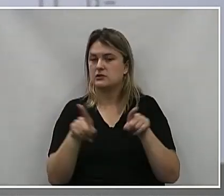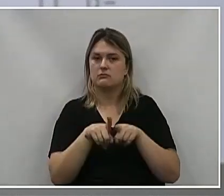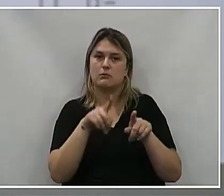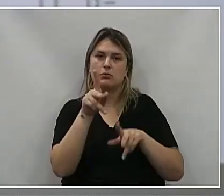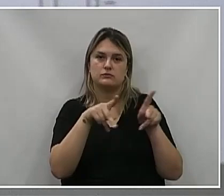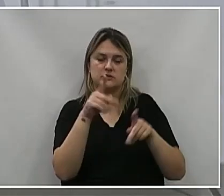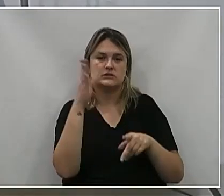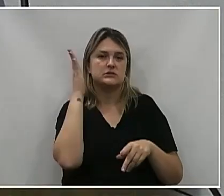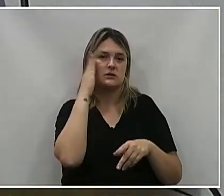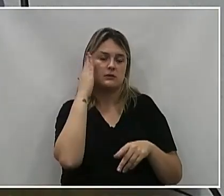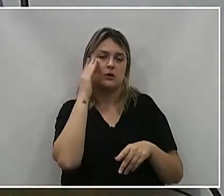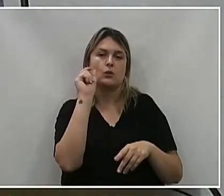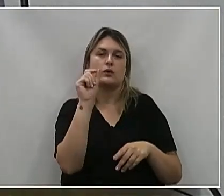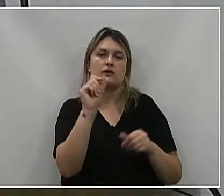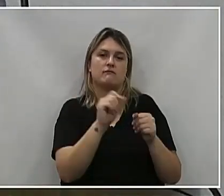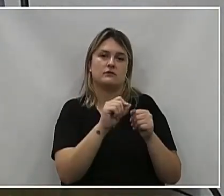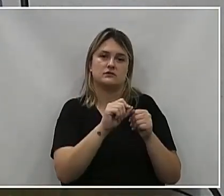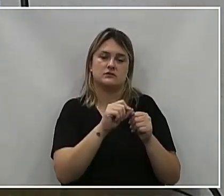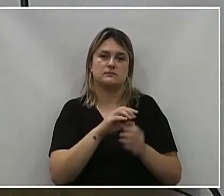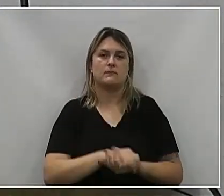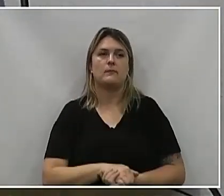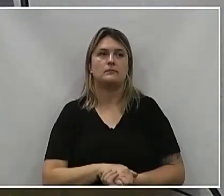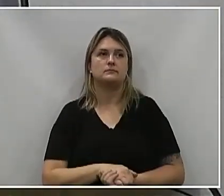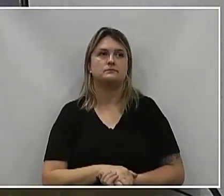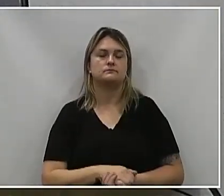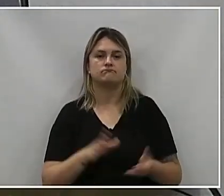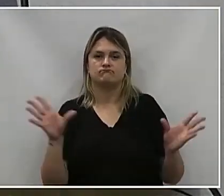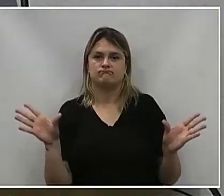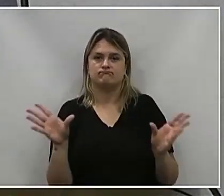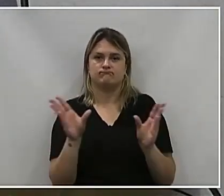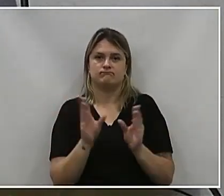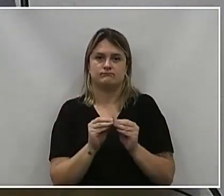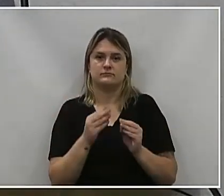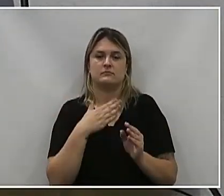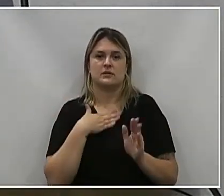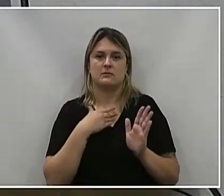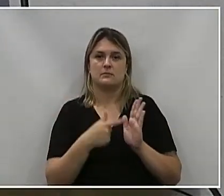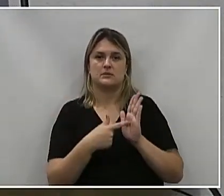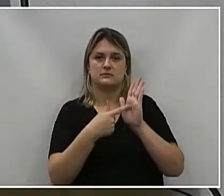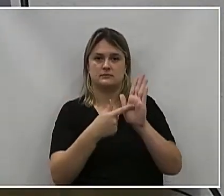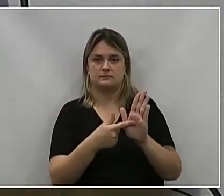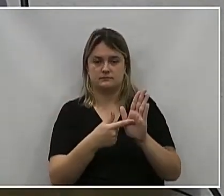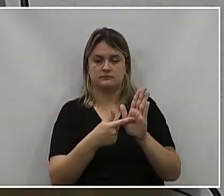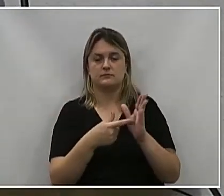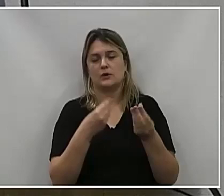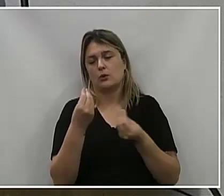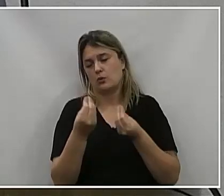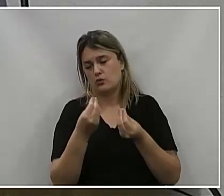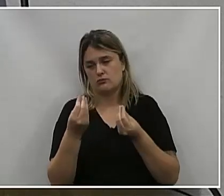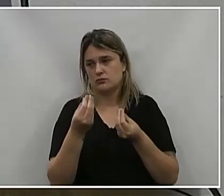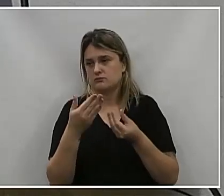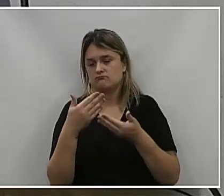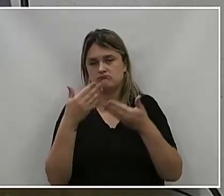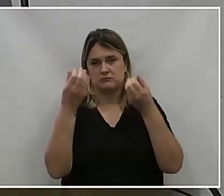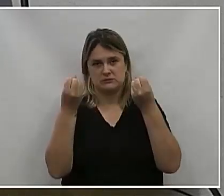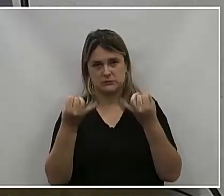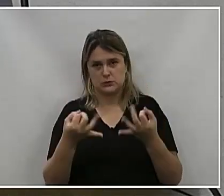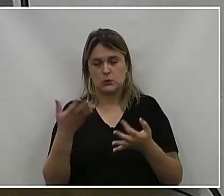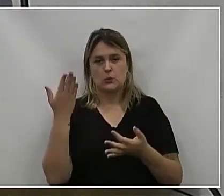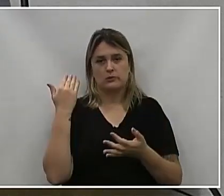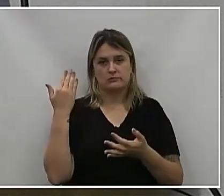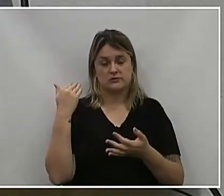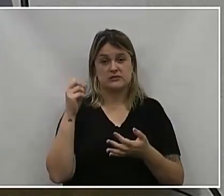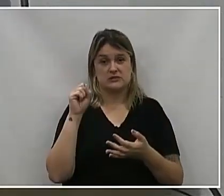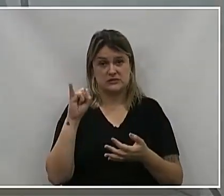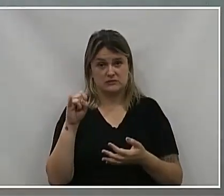população tenha conhecimento do que está sendo realizado. Tá? Eu encerro aqui a minha apresentação E conforme foi exemplificado